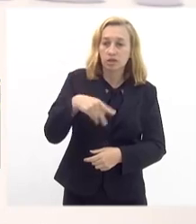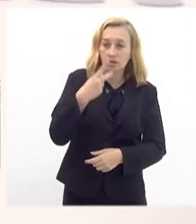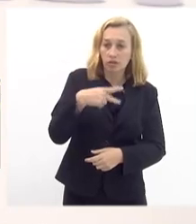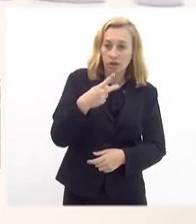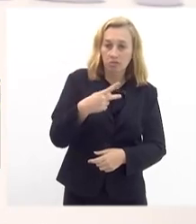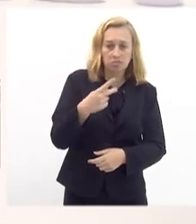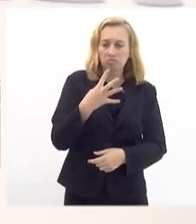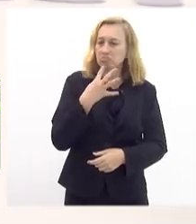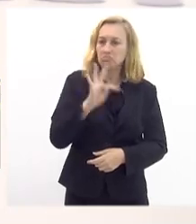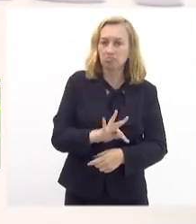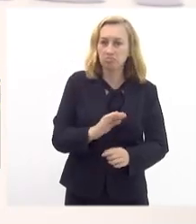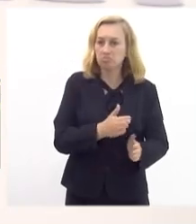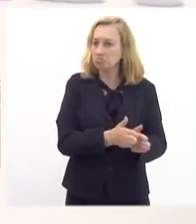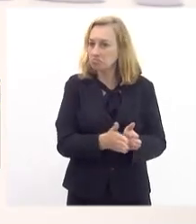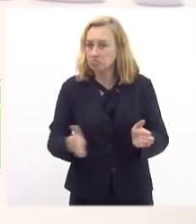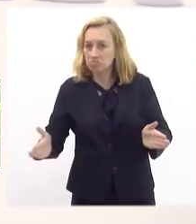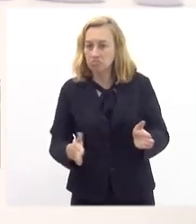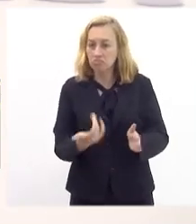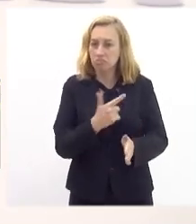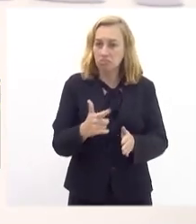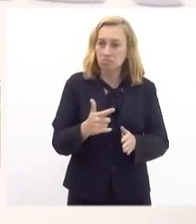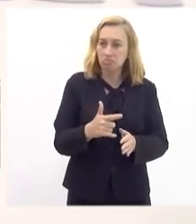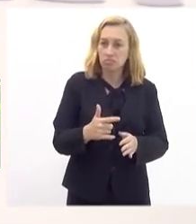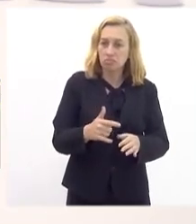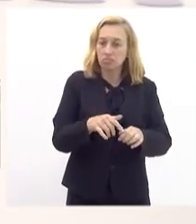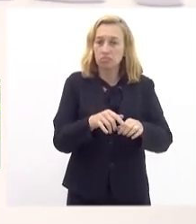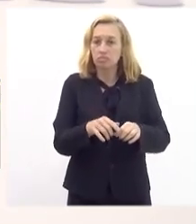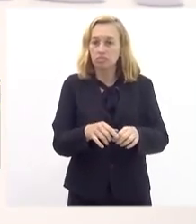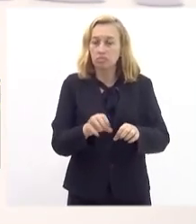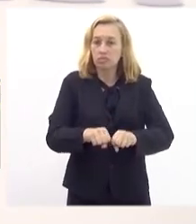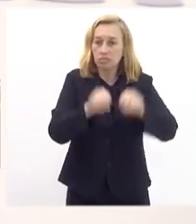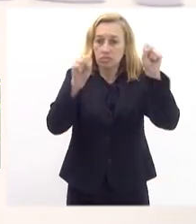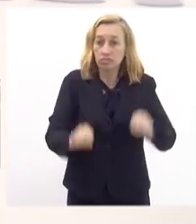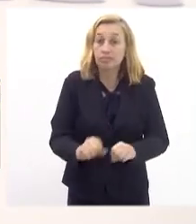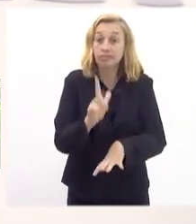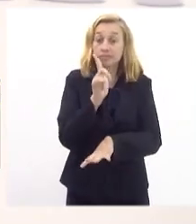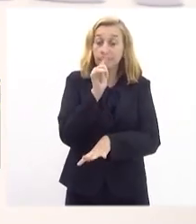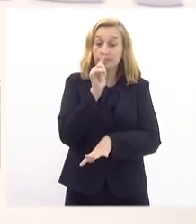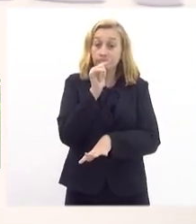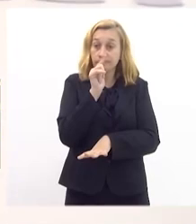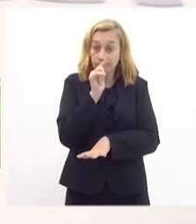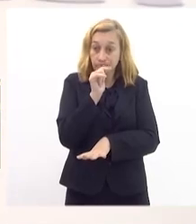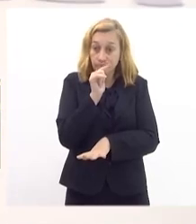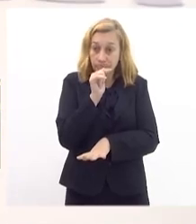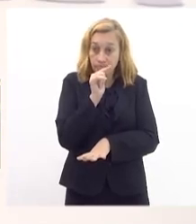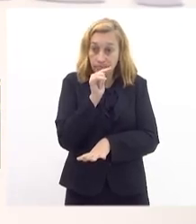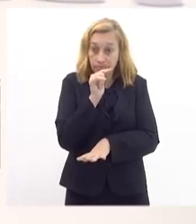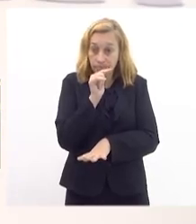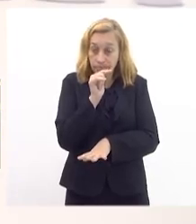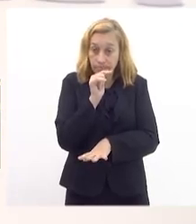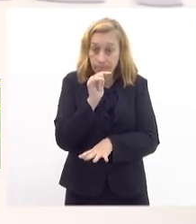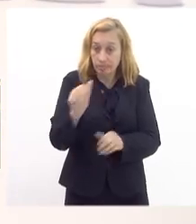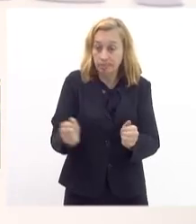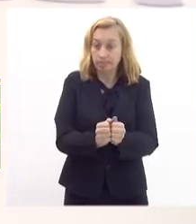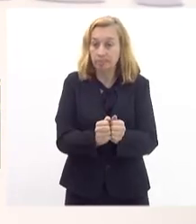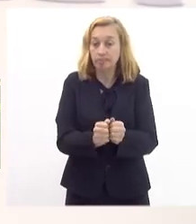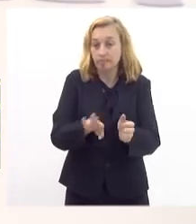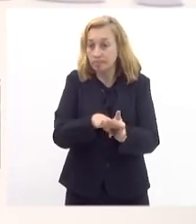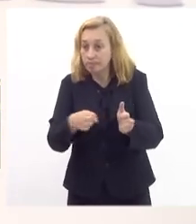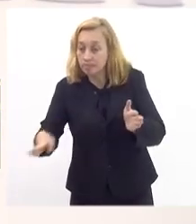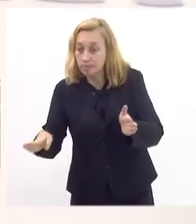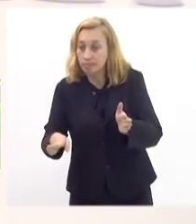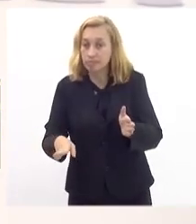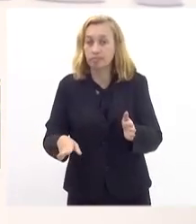Possivelmente conhece o processo não tem sistema de fluxo de água de terra e são circuitos de água fechada com água do mar bacia aérea